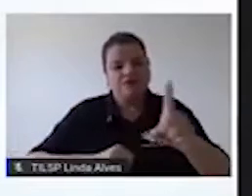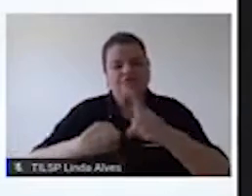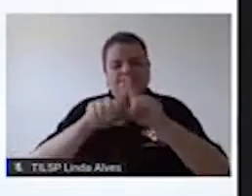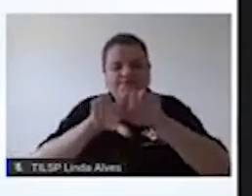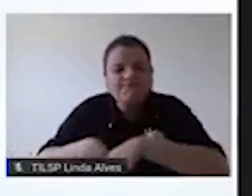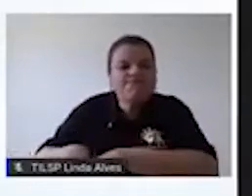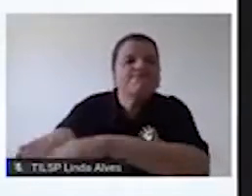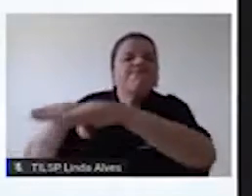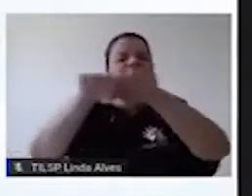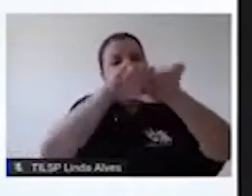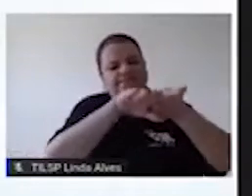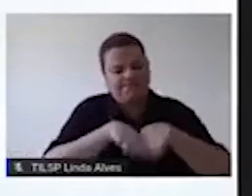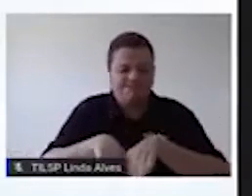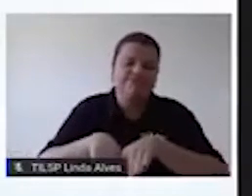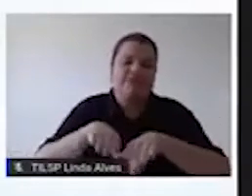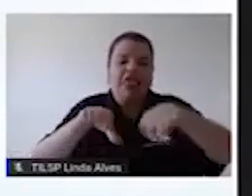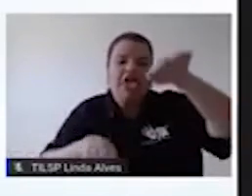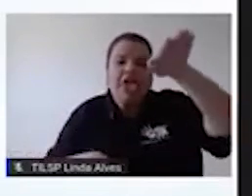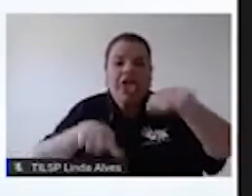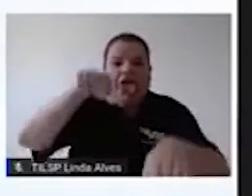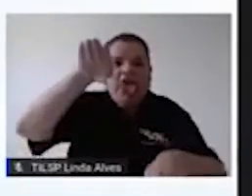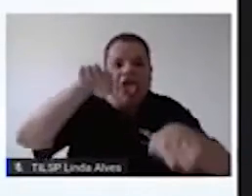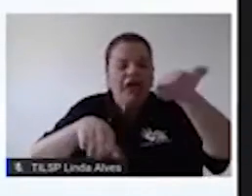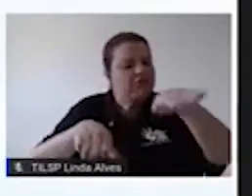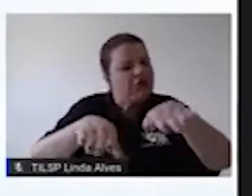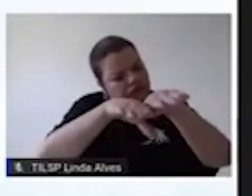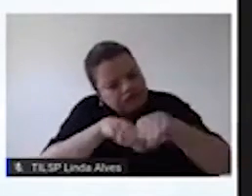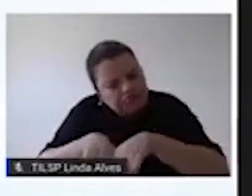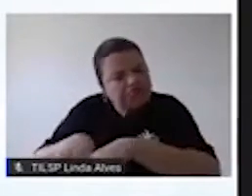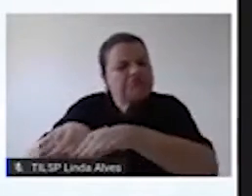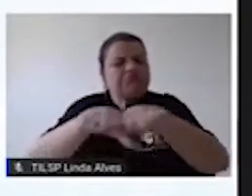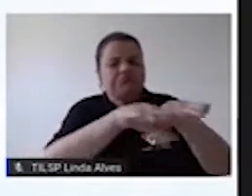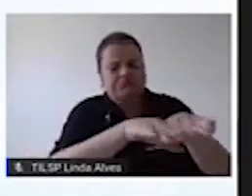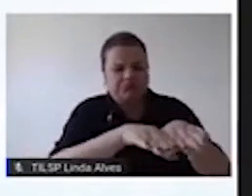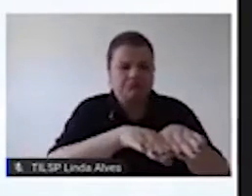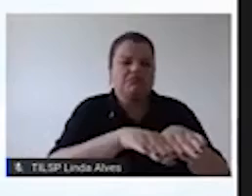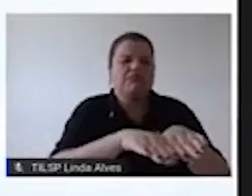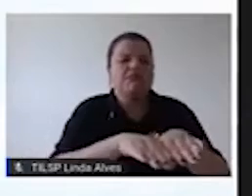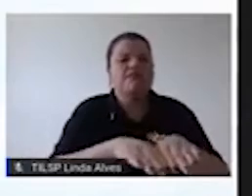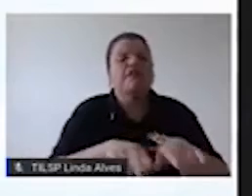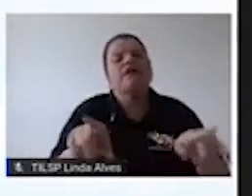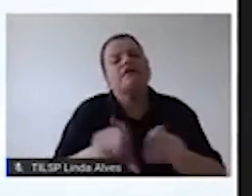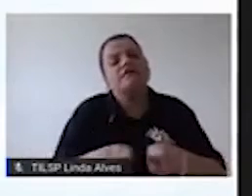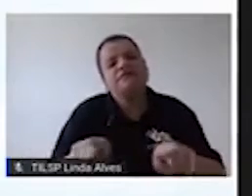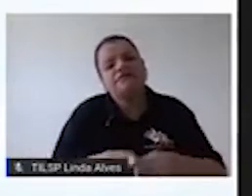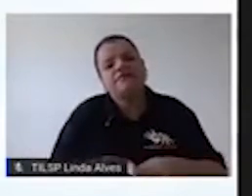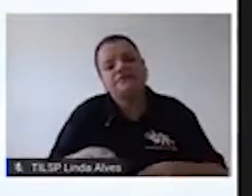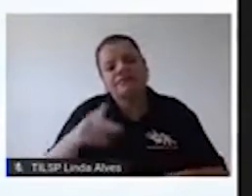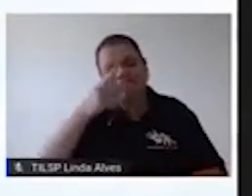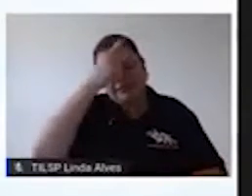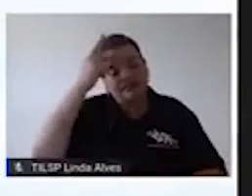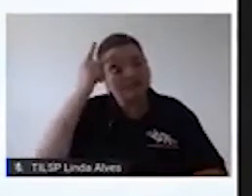mais igualitária de equilíbrio. E a participação nos